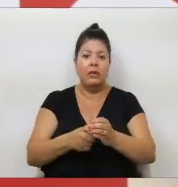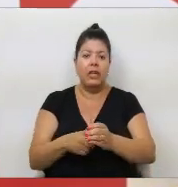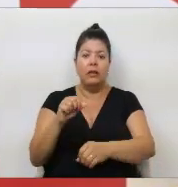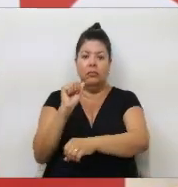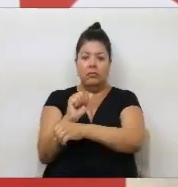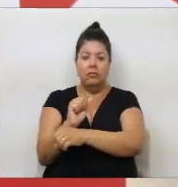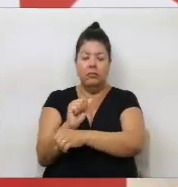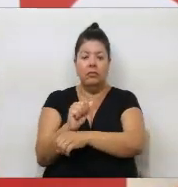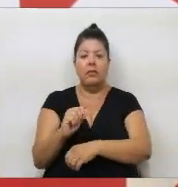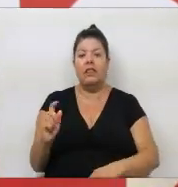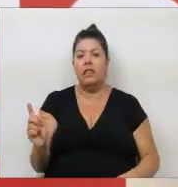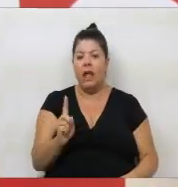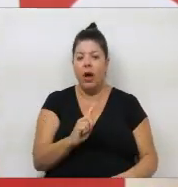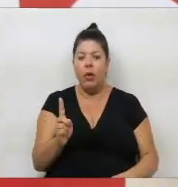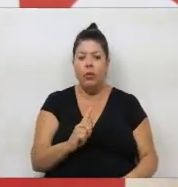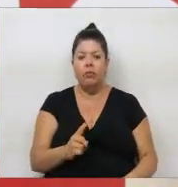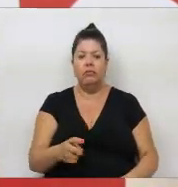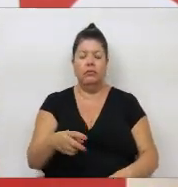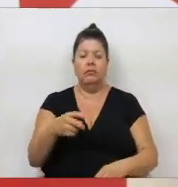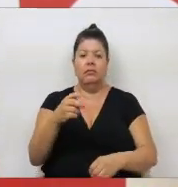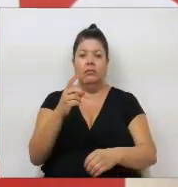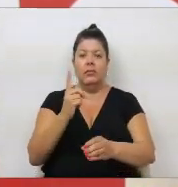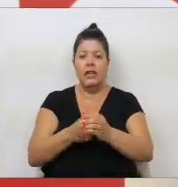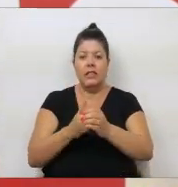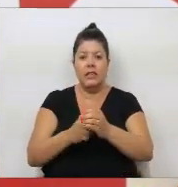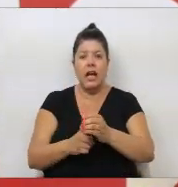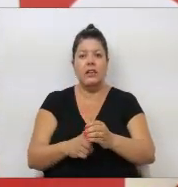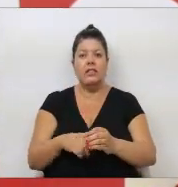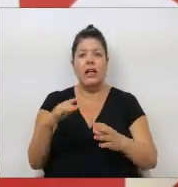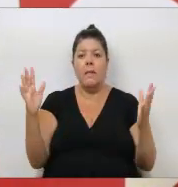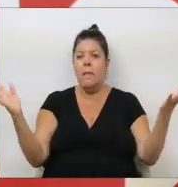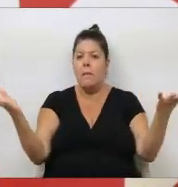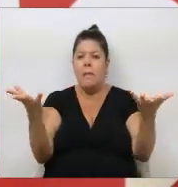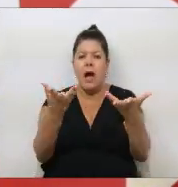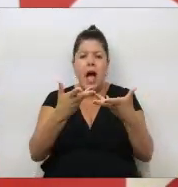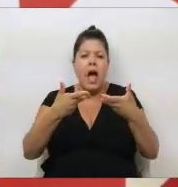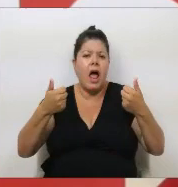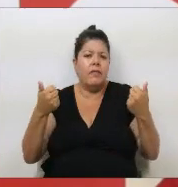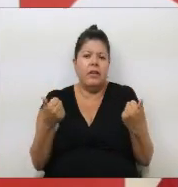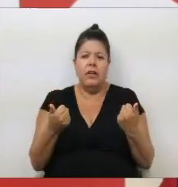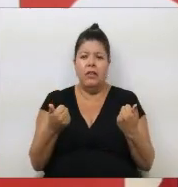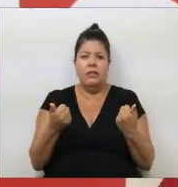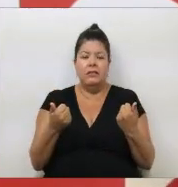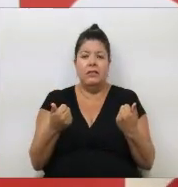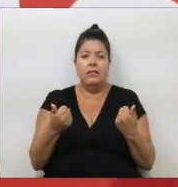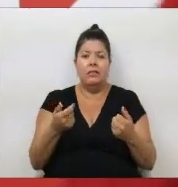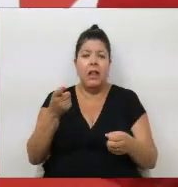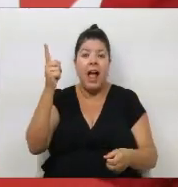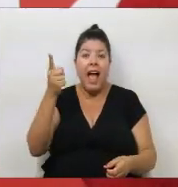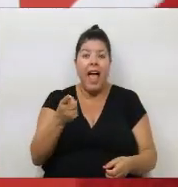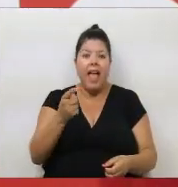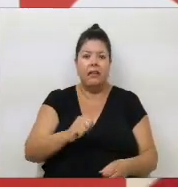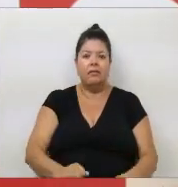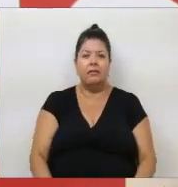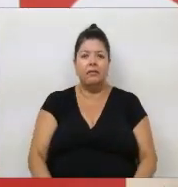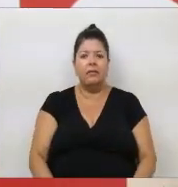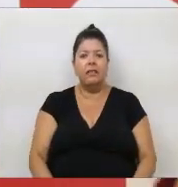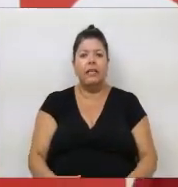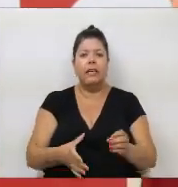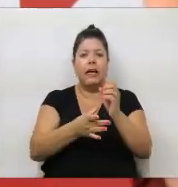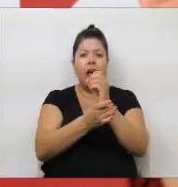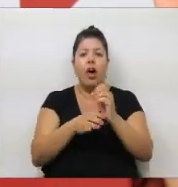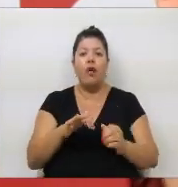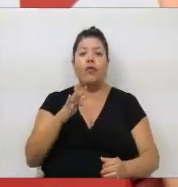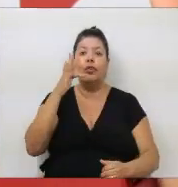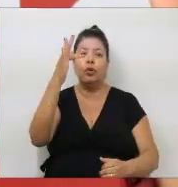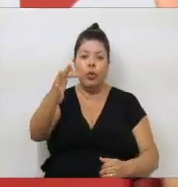de pessoas, de natureza, maravilhosa como ela é e que garanta o futuro das gerações. Então,